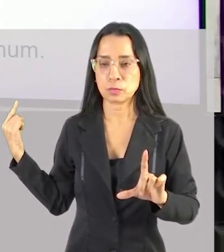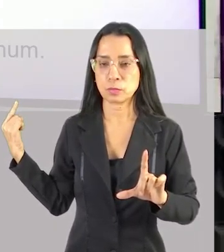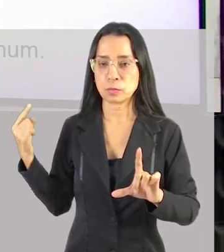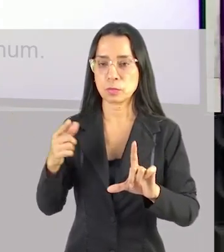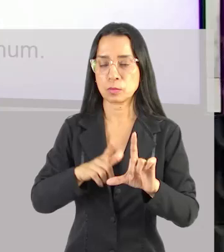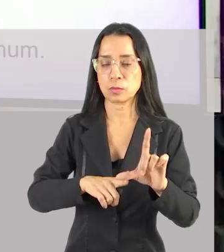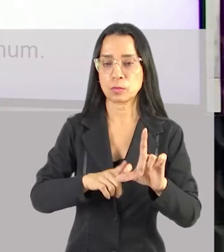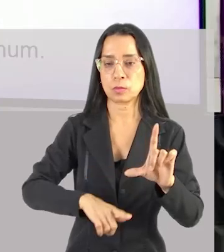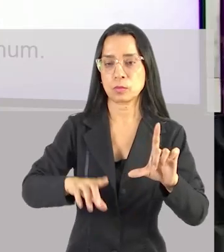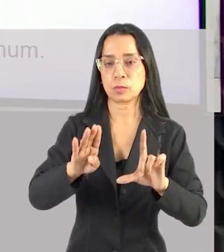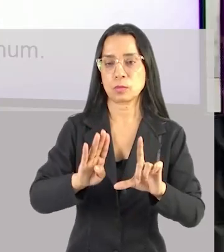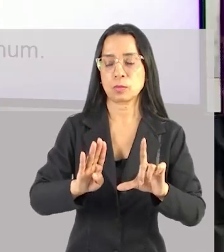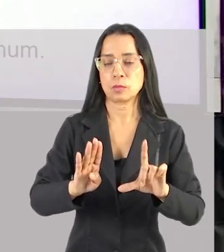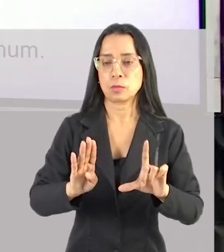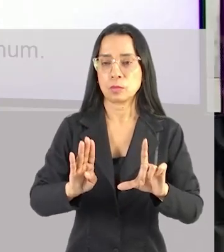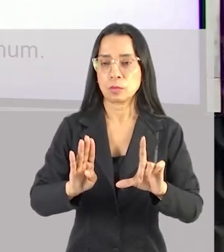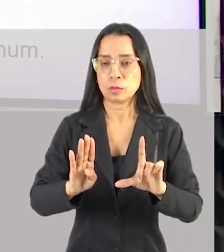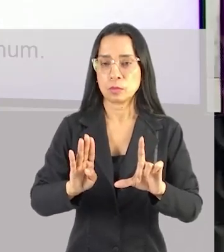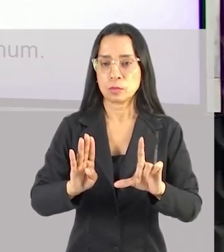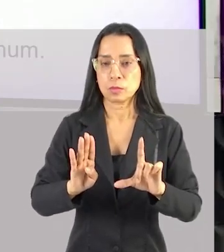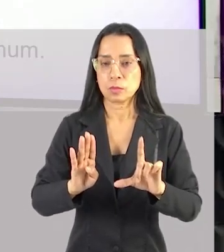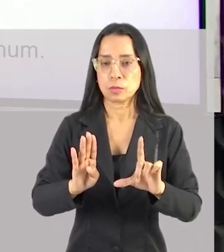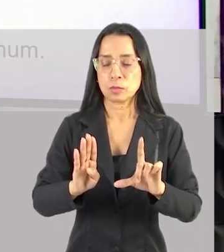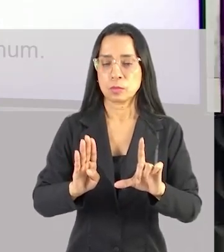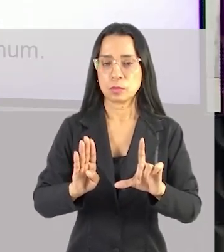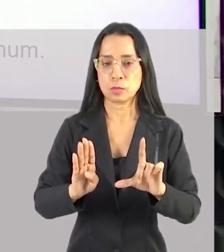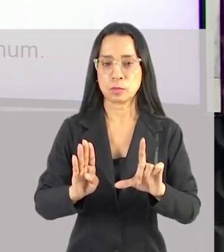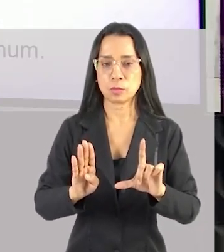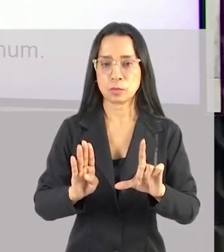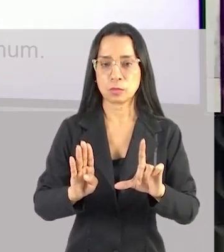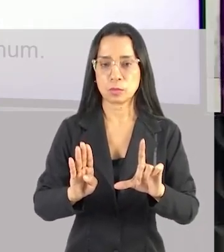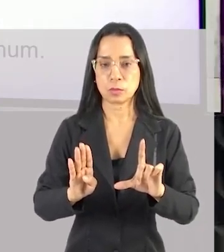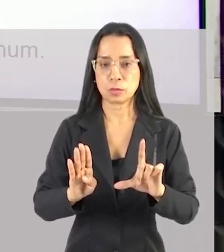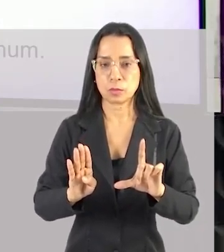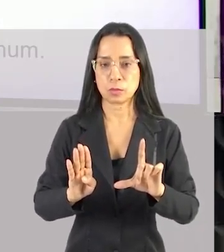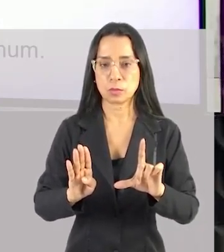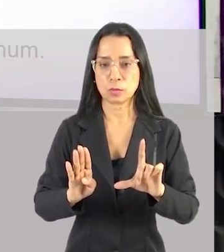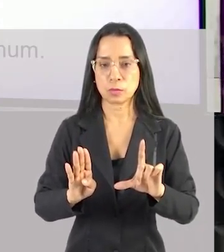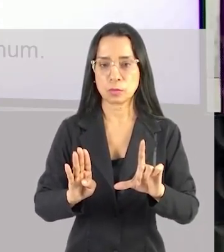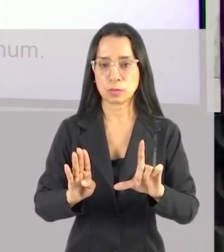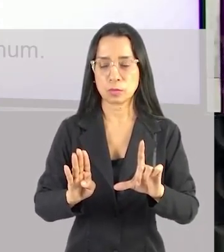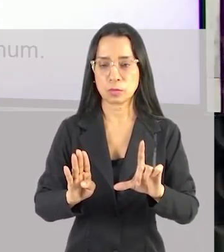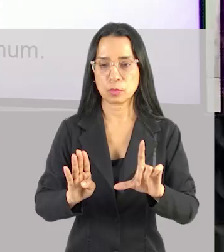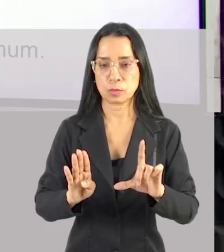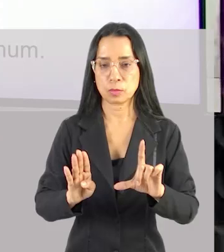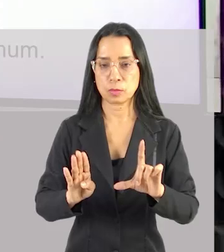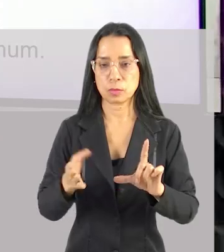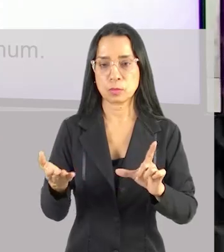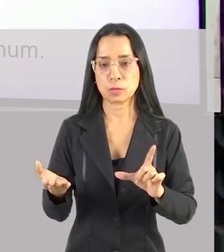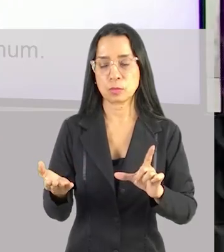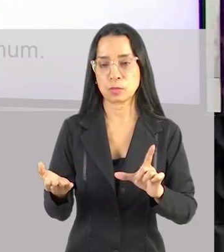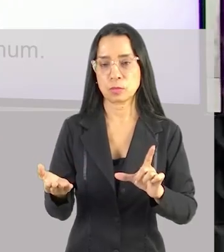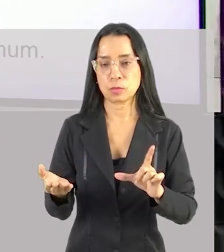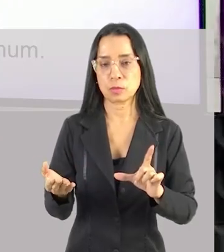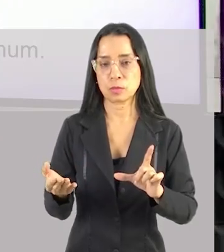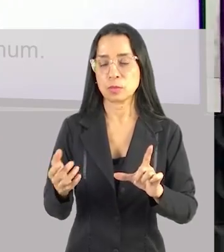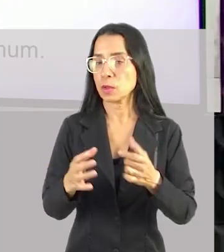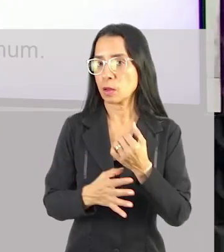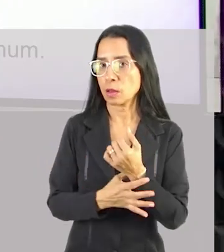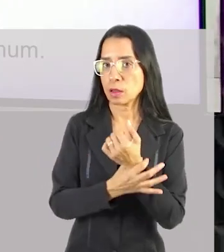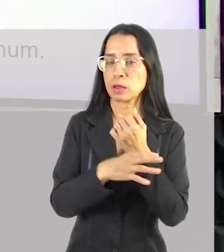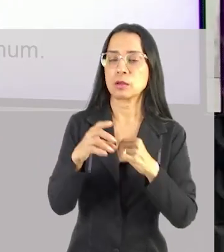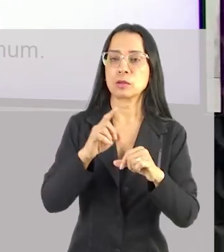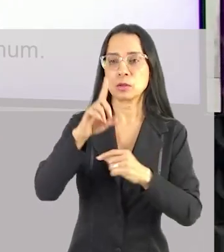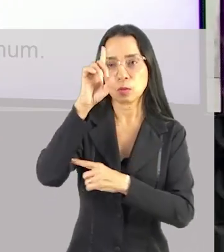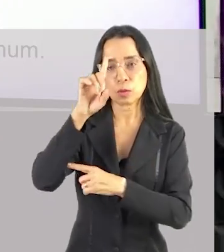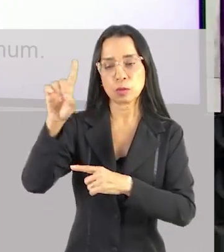é dado pela fé de que os deuses são os portadores da verdade. Aí não, né? O sumo bem não é garantido